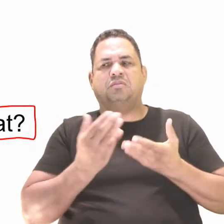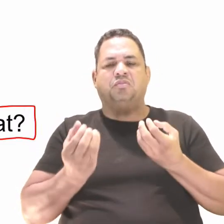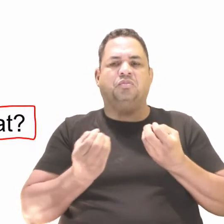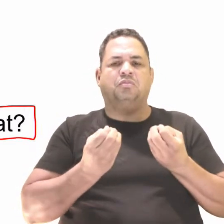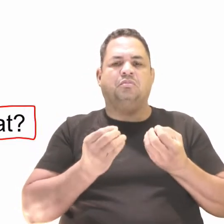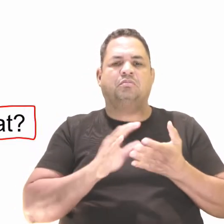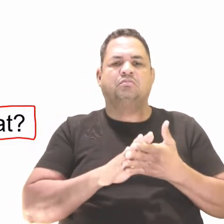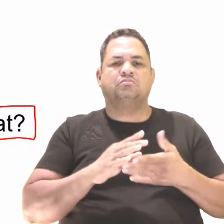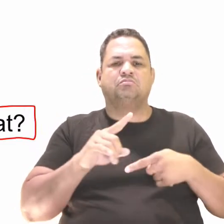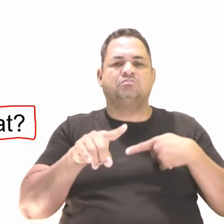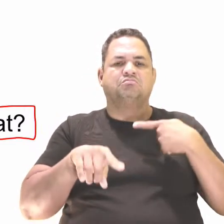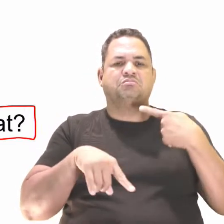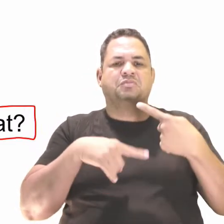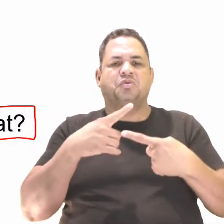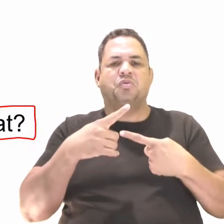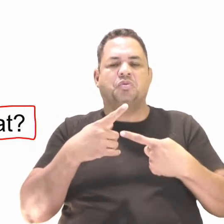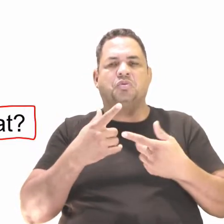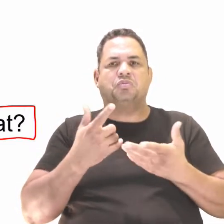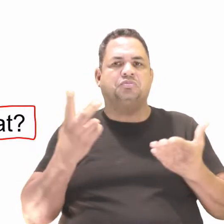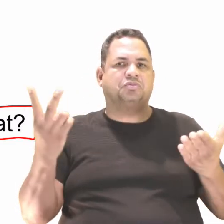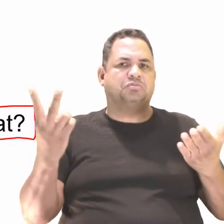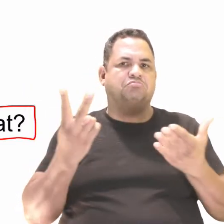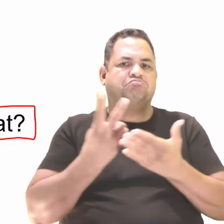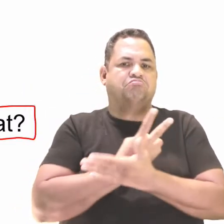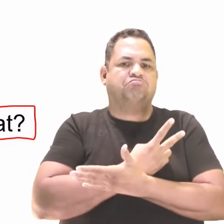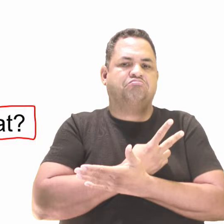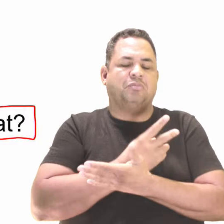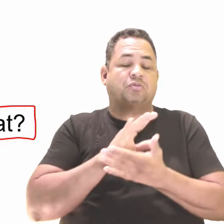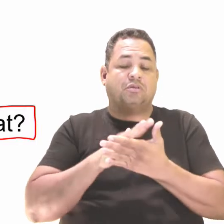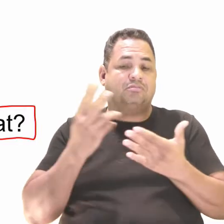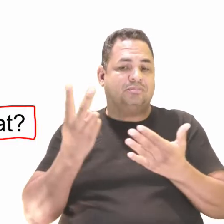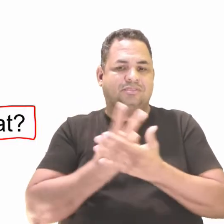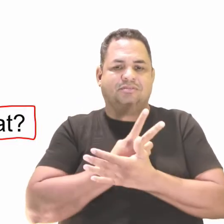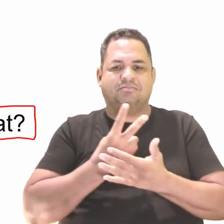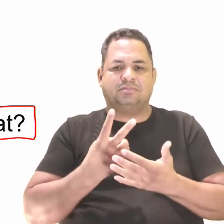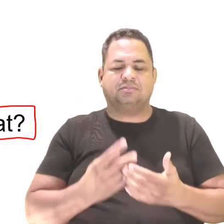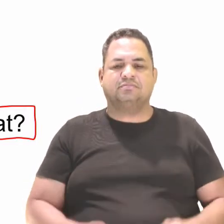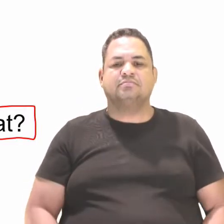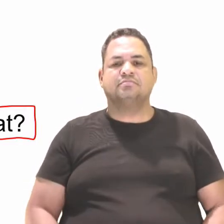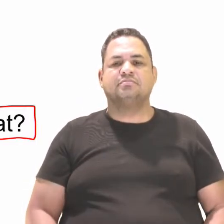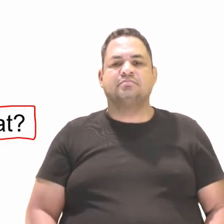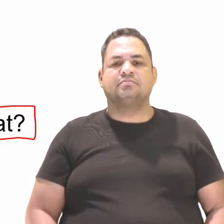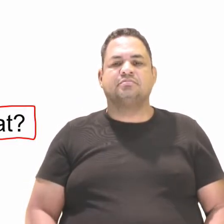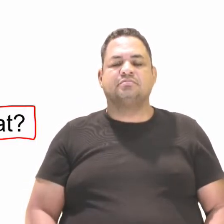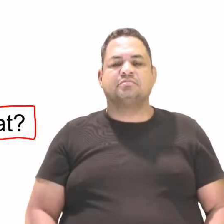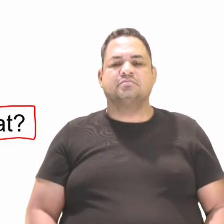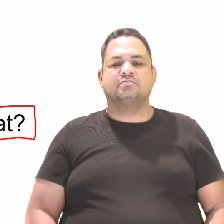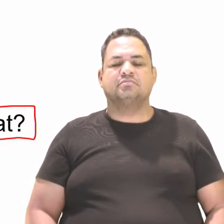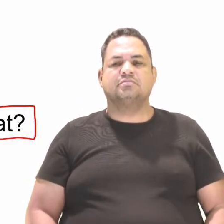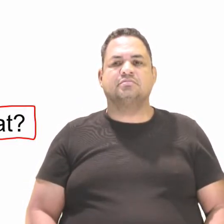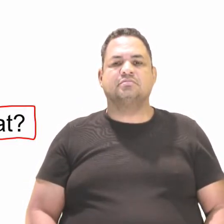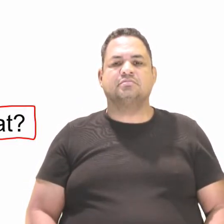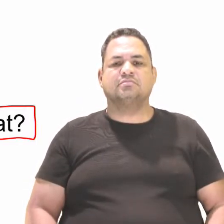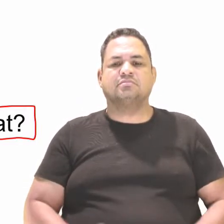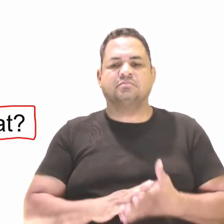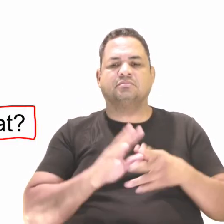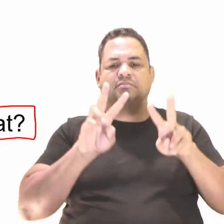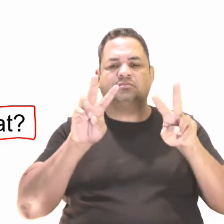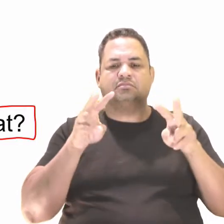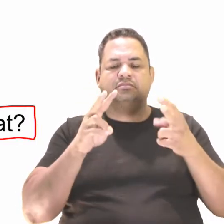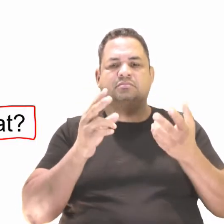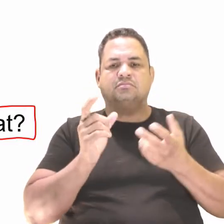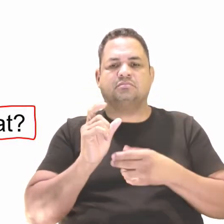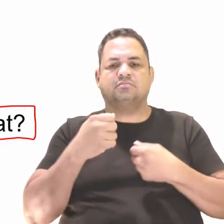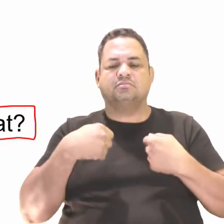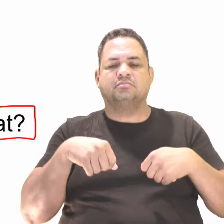dizemos em português, deixar para a próxima, né? Ou deixar para outra hora, ou qualquer outra expressão semelhante, você pode dizer